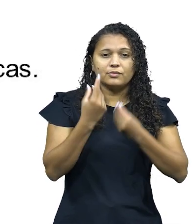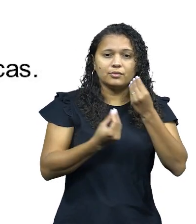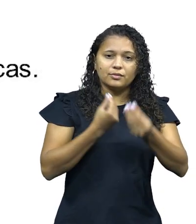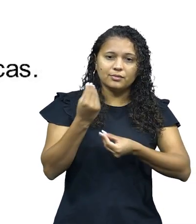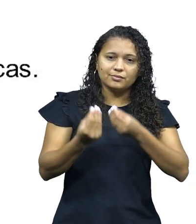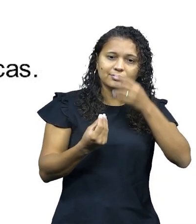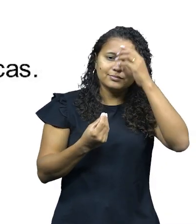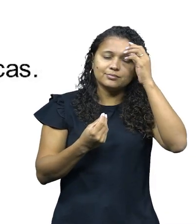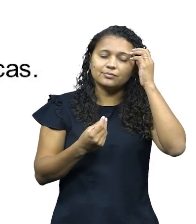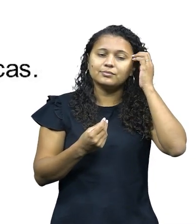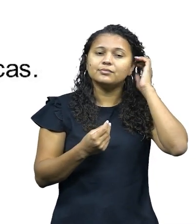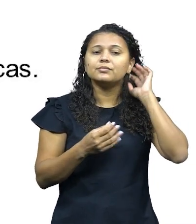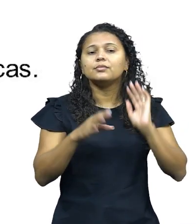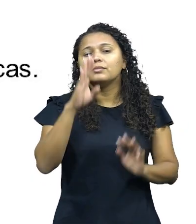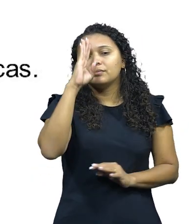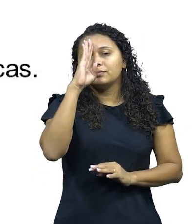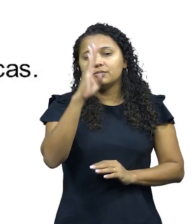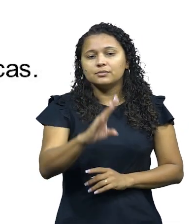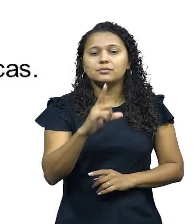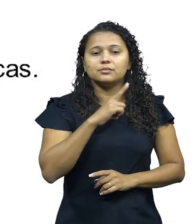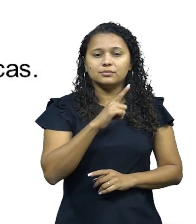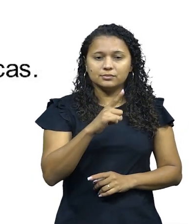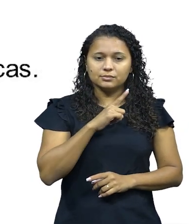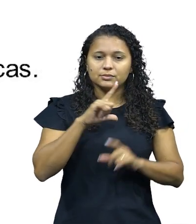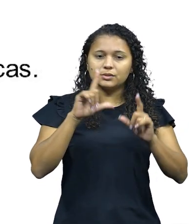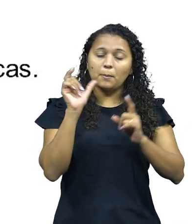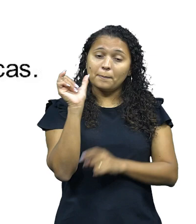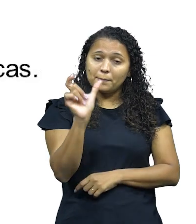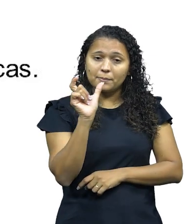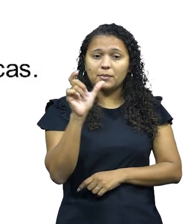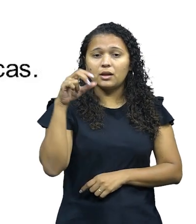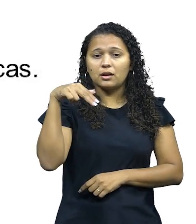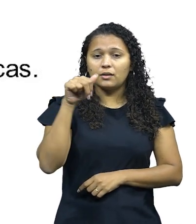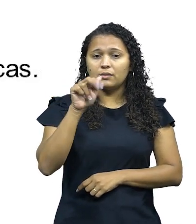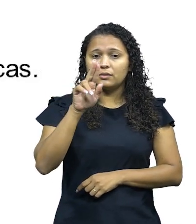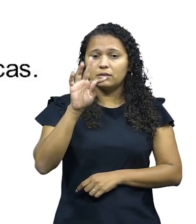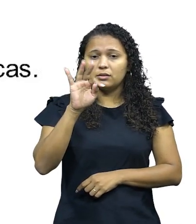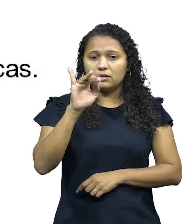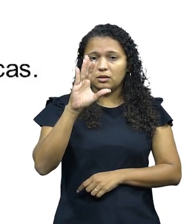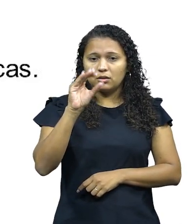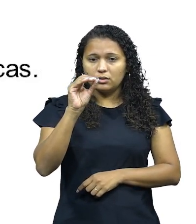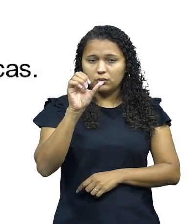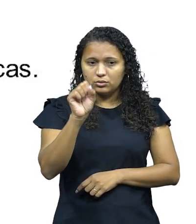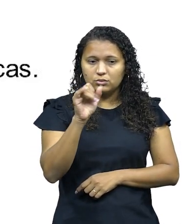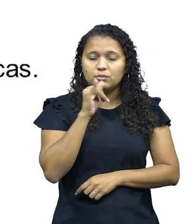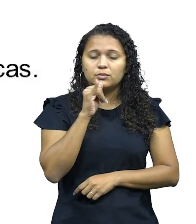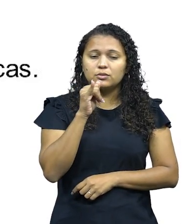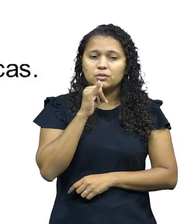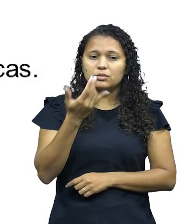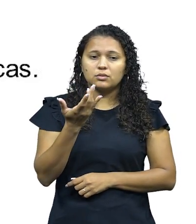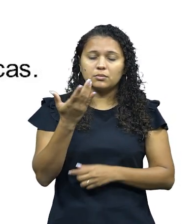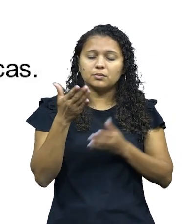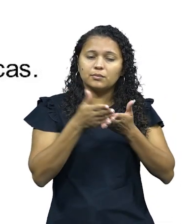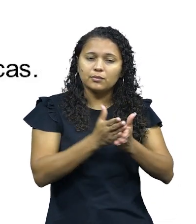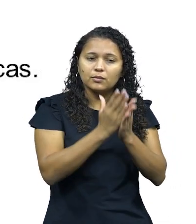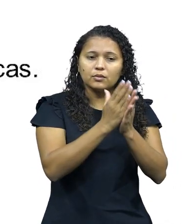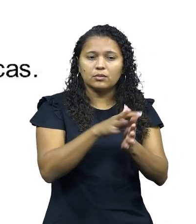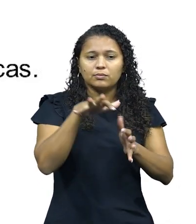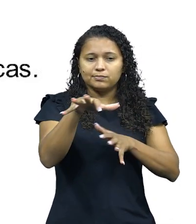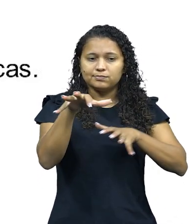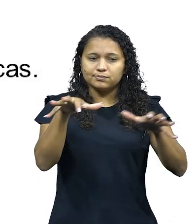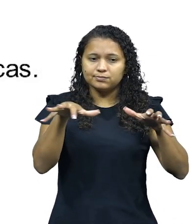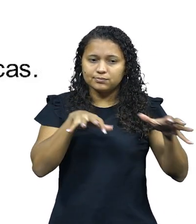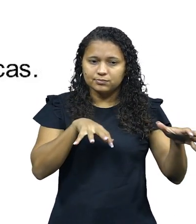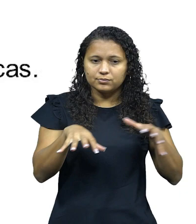principal função dos termos náuticos é especificar partes da embarcação, manobras, situações